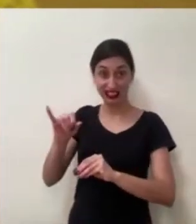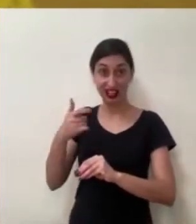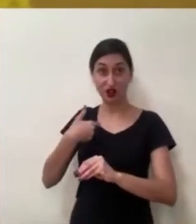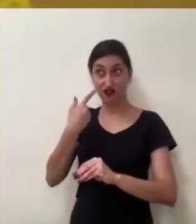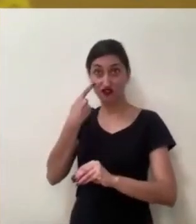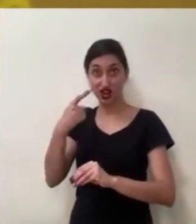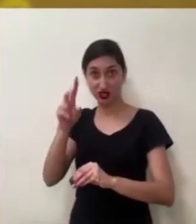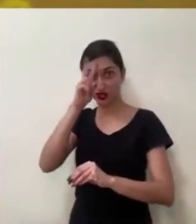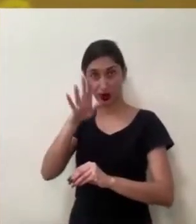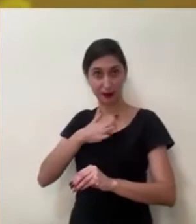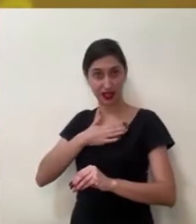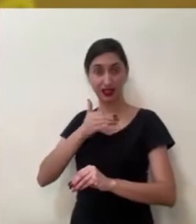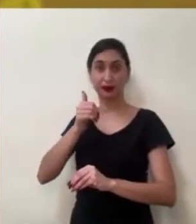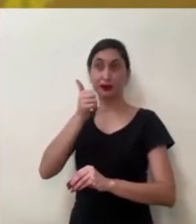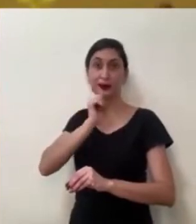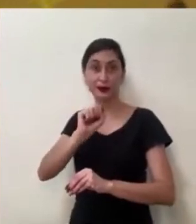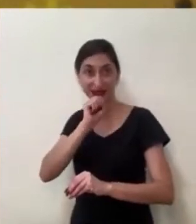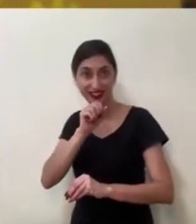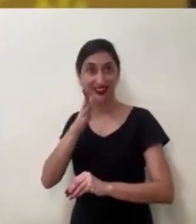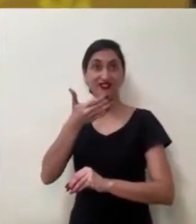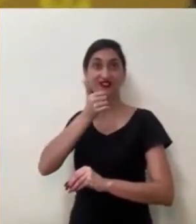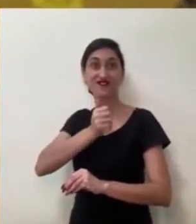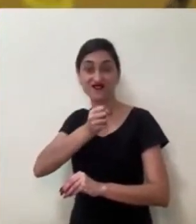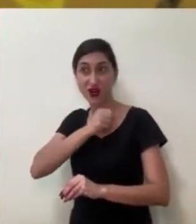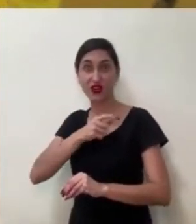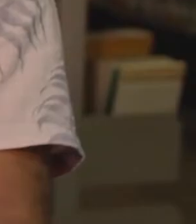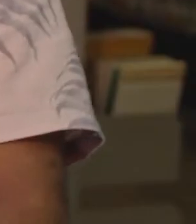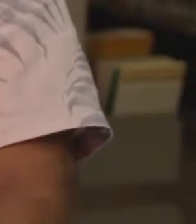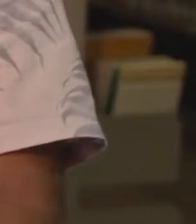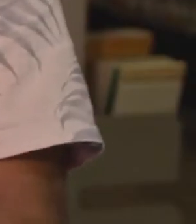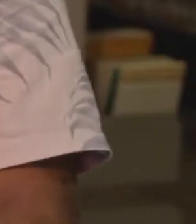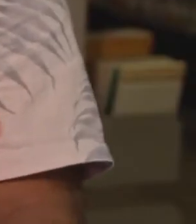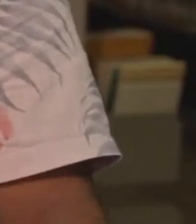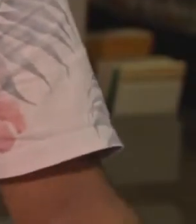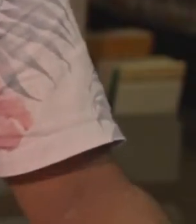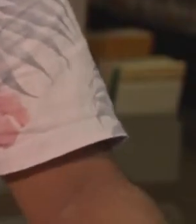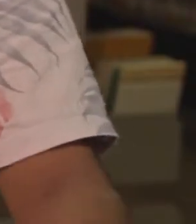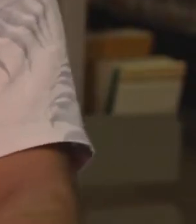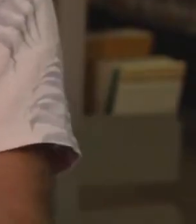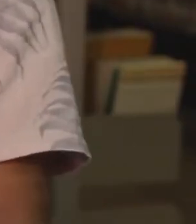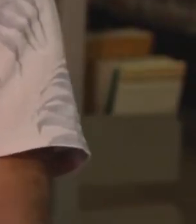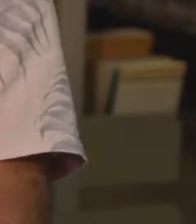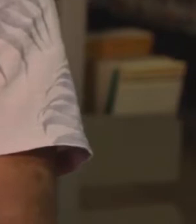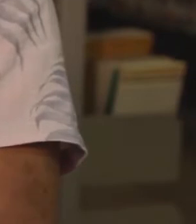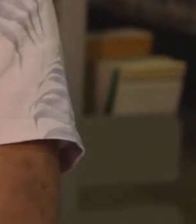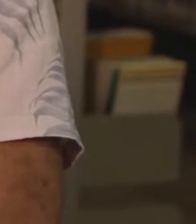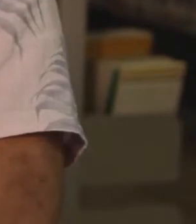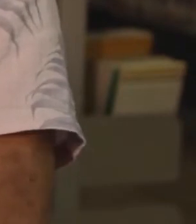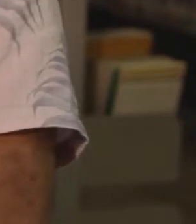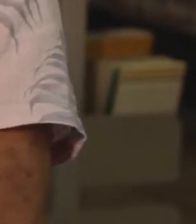com certeza eu acho que eu já tava desde criança nesse corre, assim. Mas além disso, a gente teve que fazer uma consulta também às equipes,